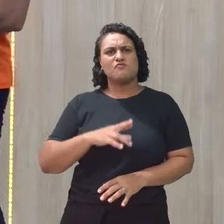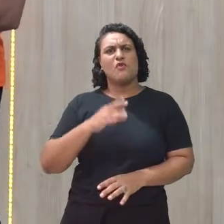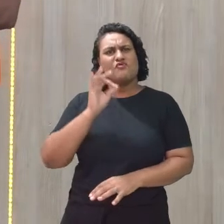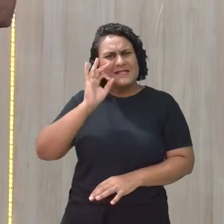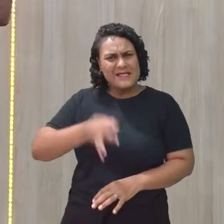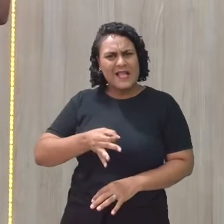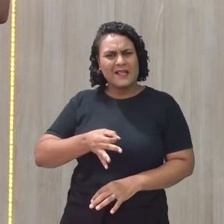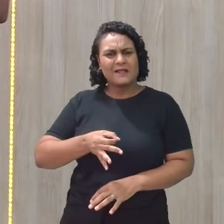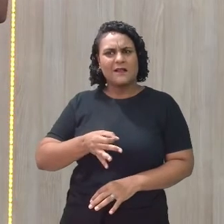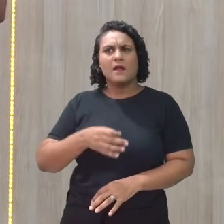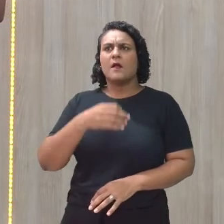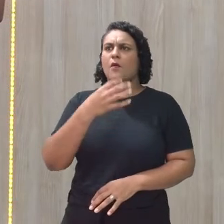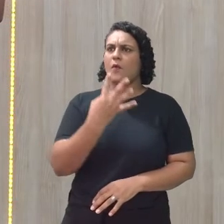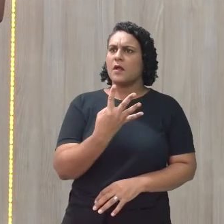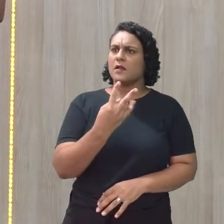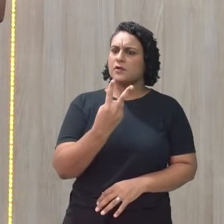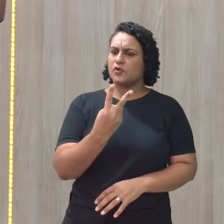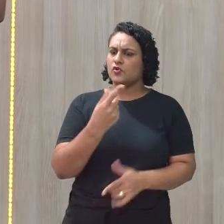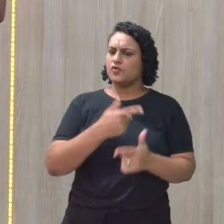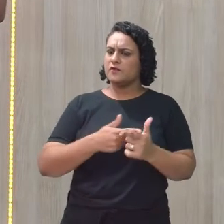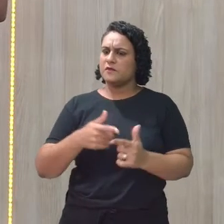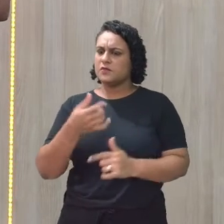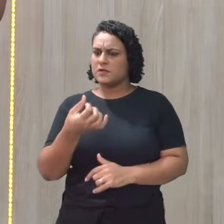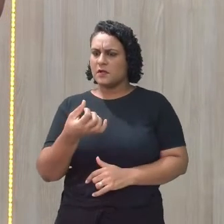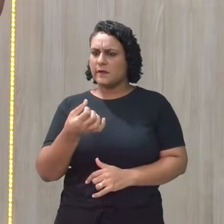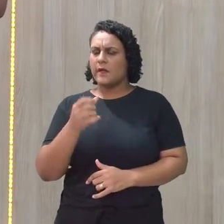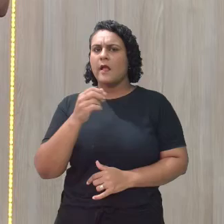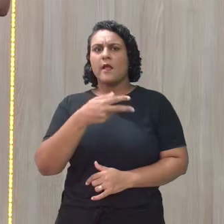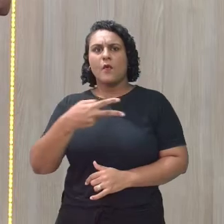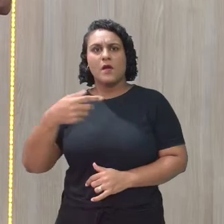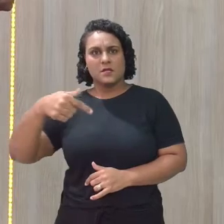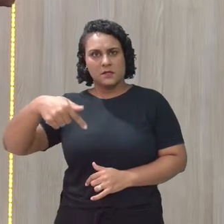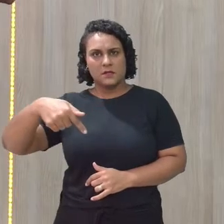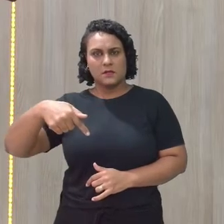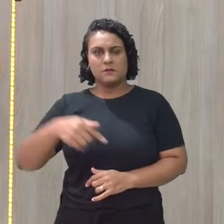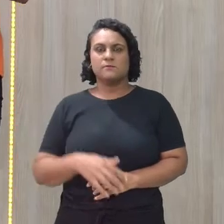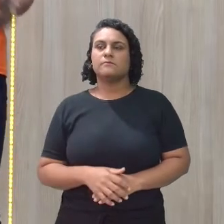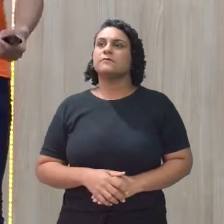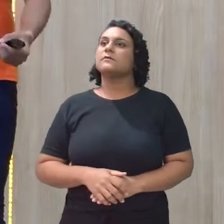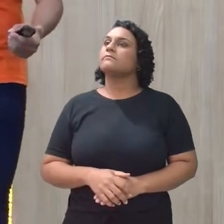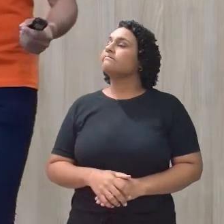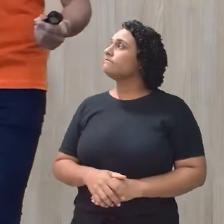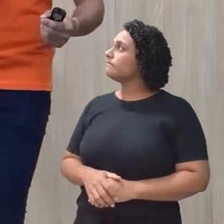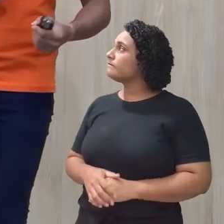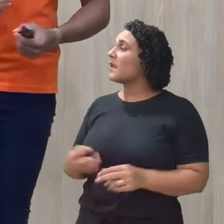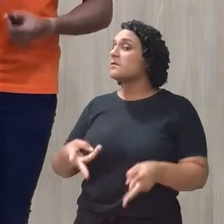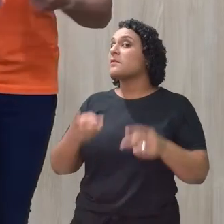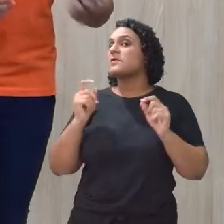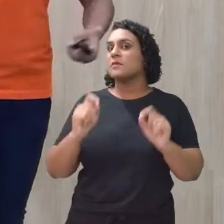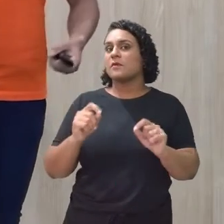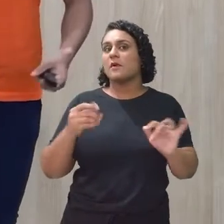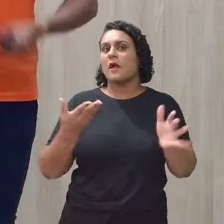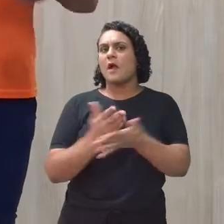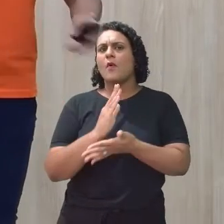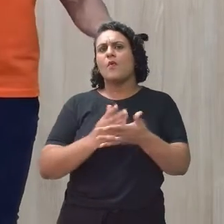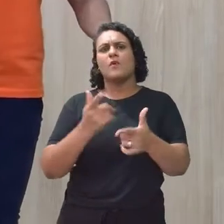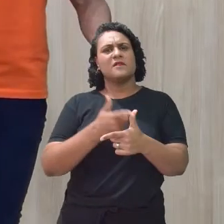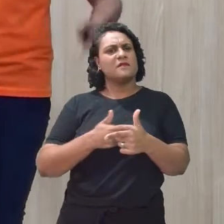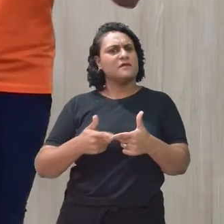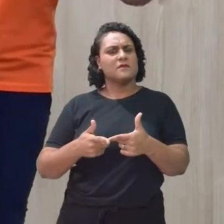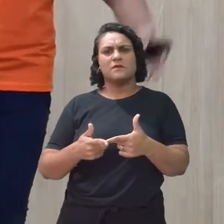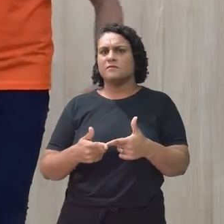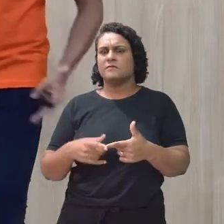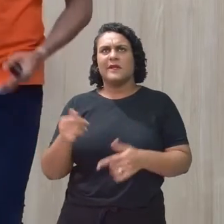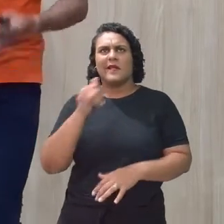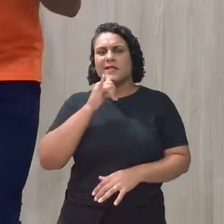ó, 42 dividido por 6 é igual a 7. Eles verificaram também que algumas divisões não dá para a gente dividir,